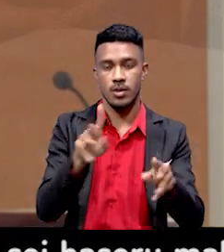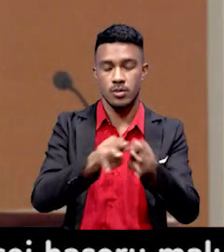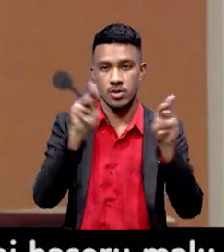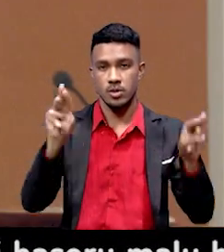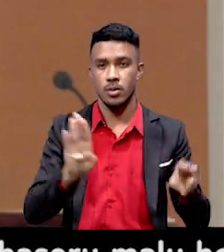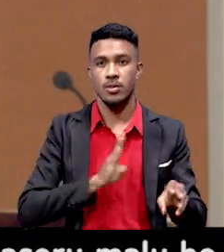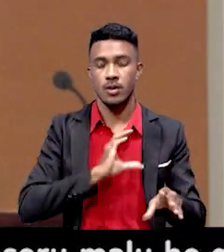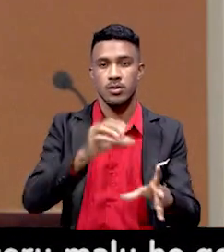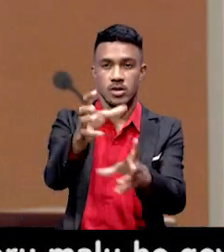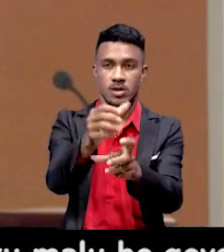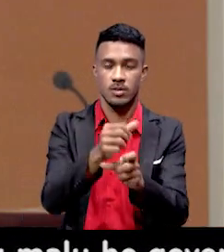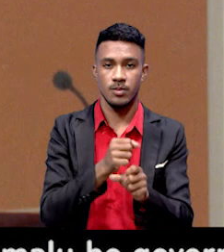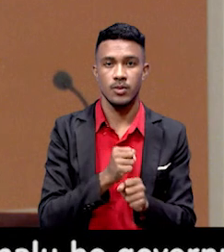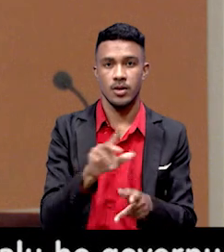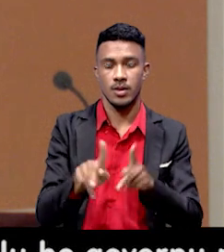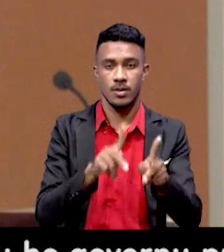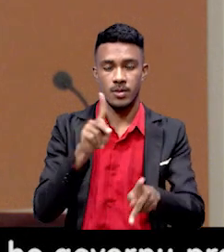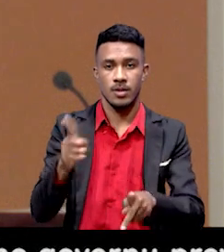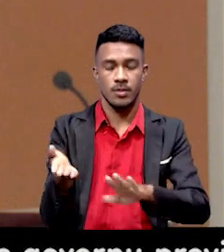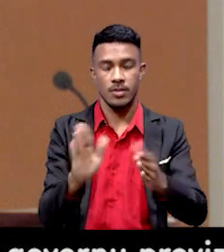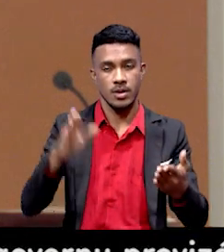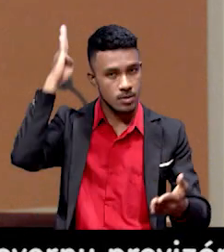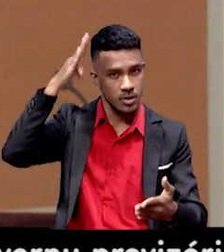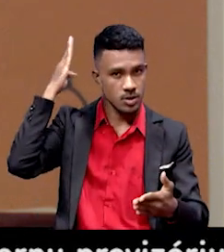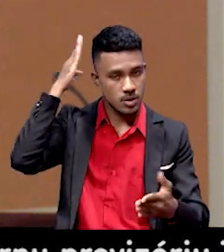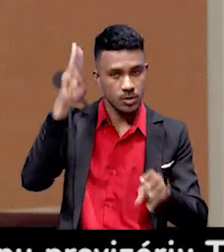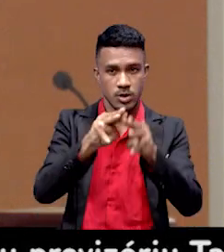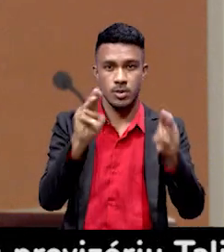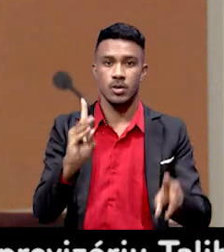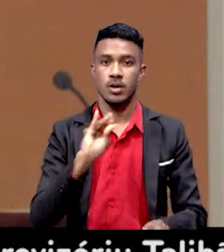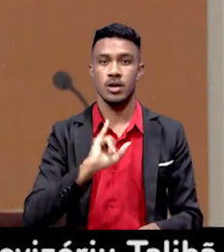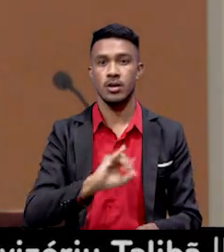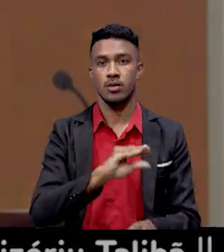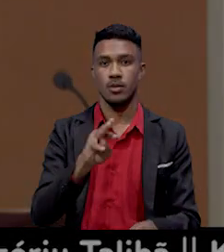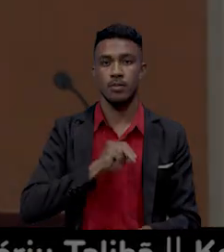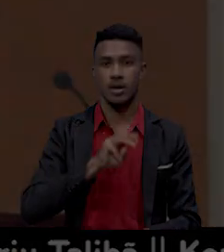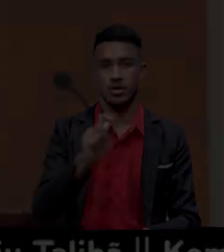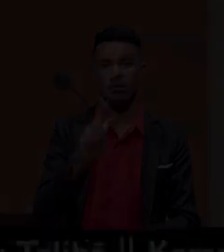Basílio ia fronteira entre município dili no Manatutu. Equipa cobertura, Ziemen.